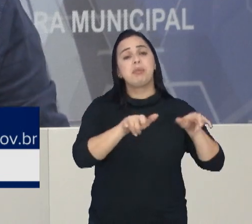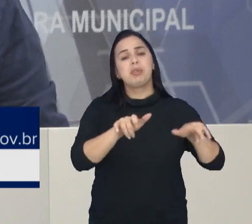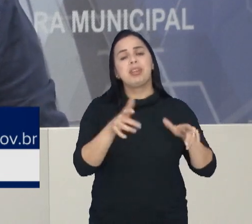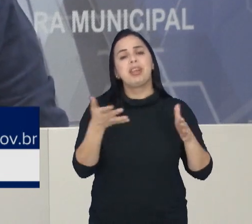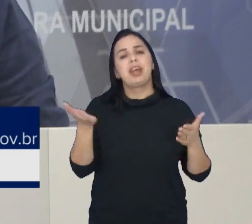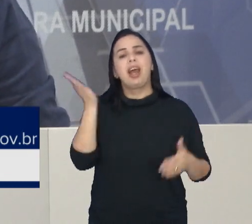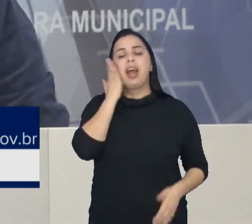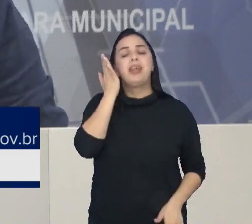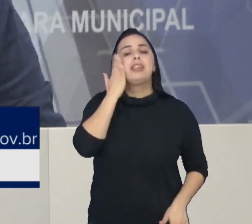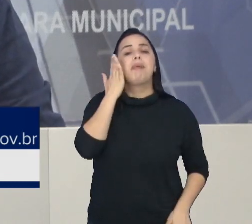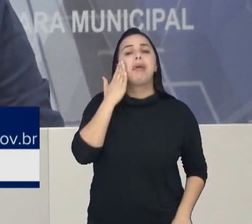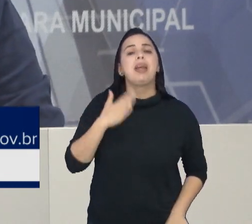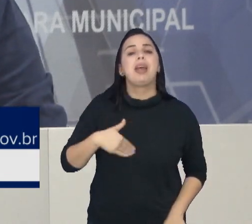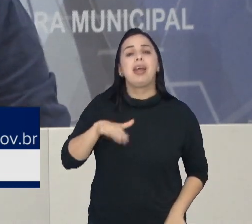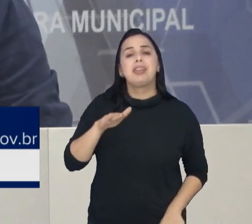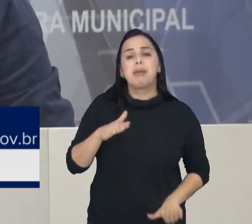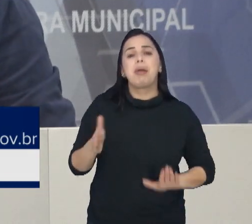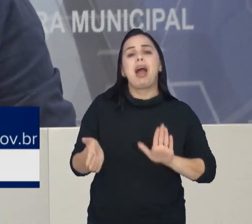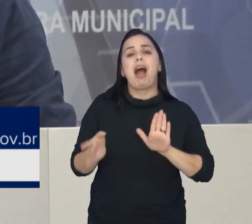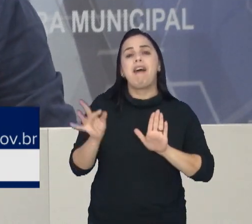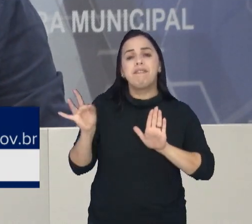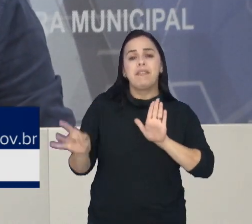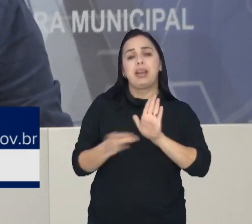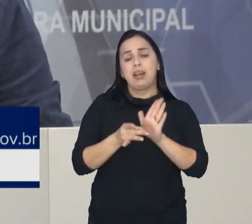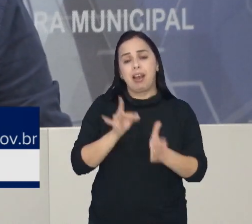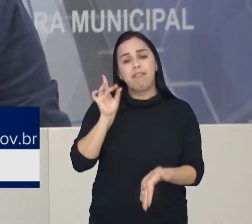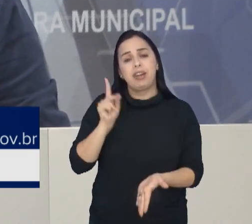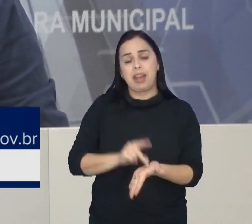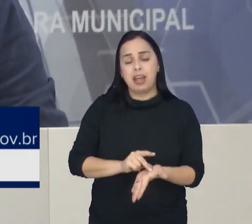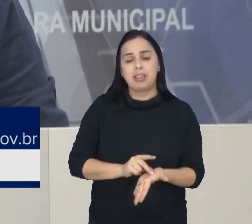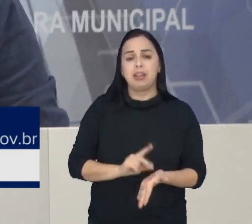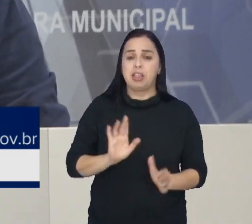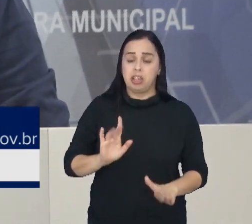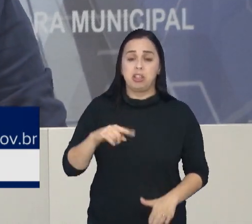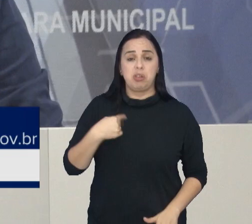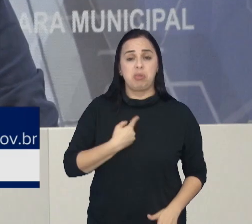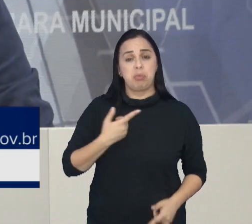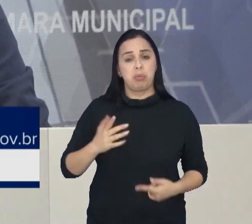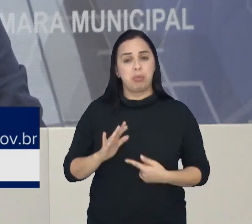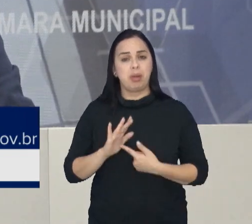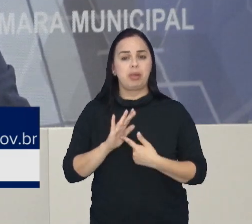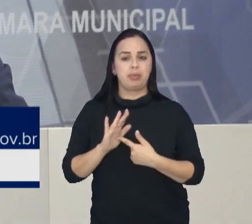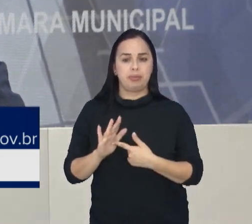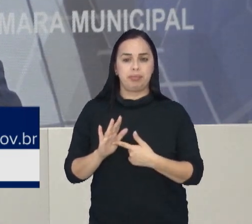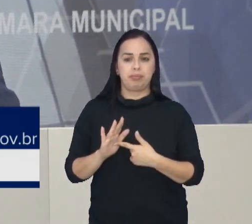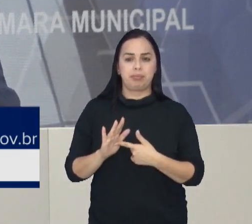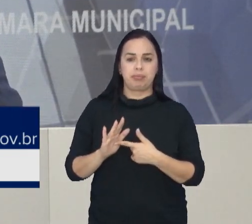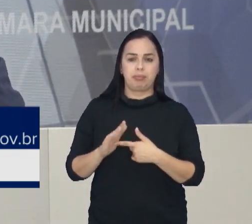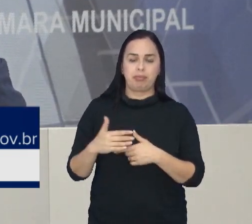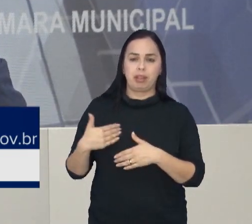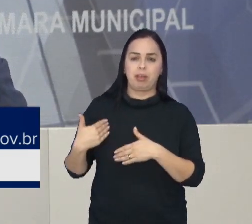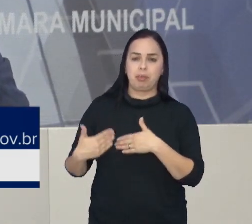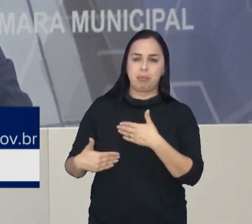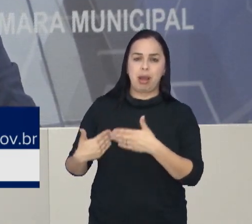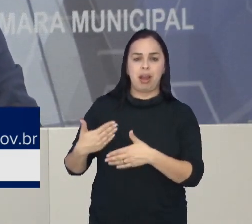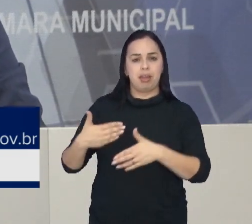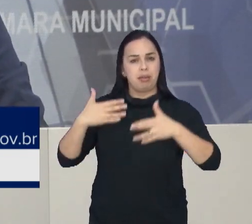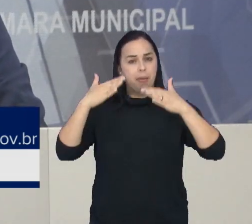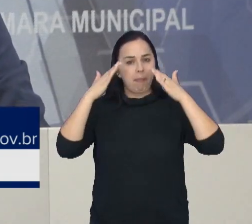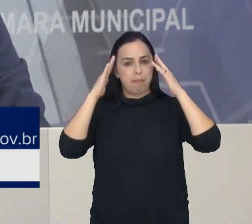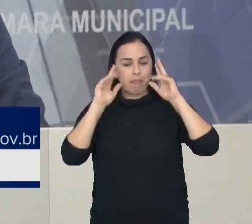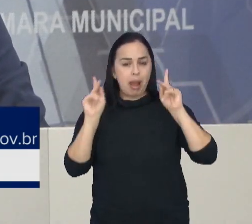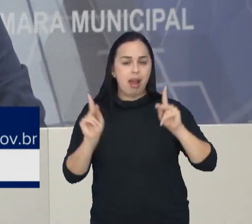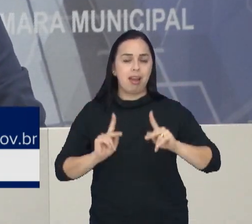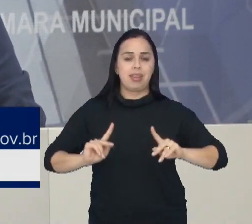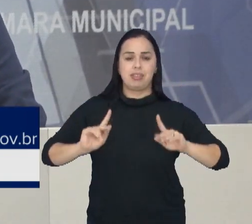e saber da verdade do seu município. E é isso que nós vamos fazer. Pare e passo, com tranquilidade, respeito